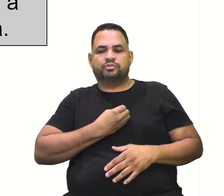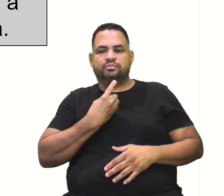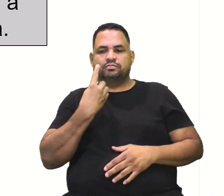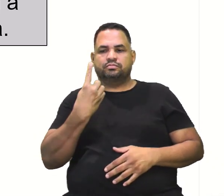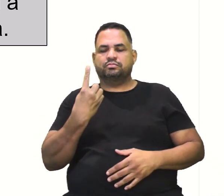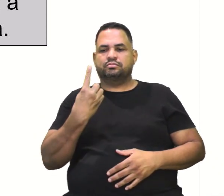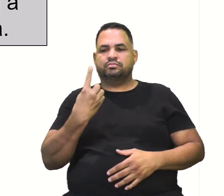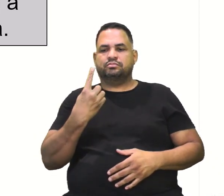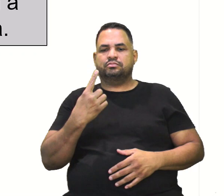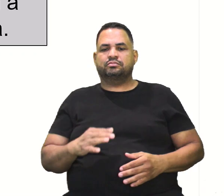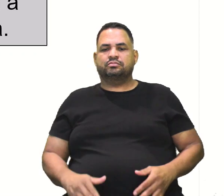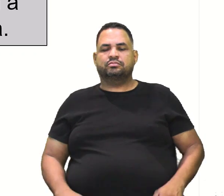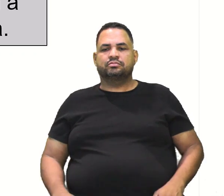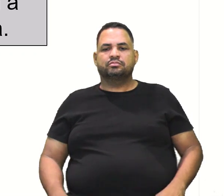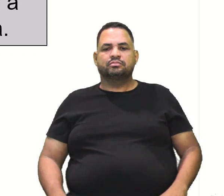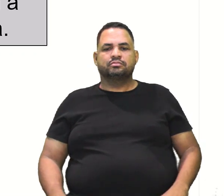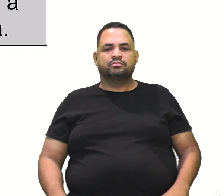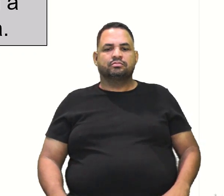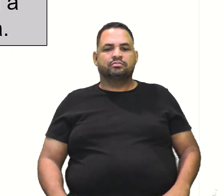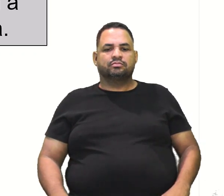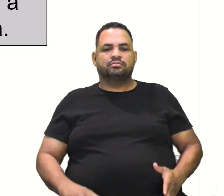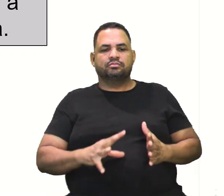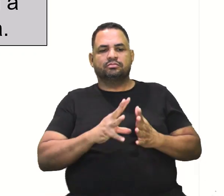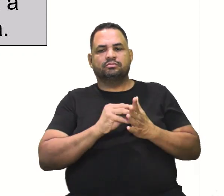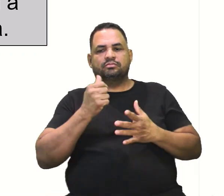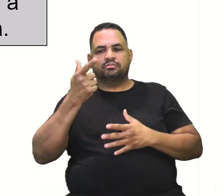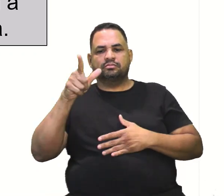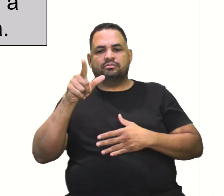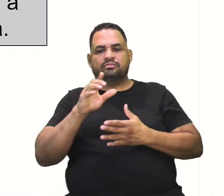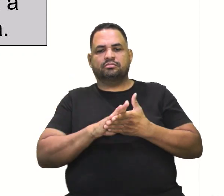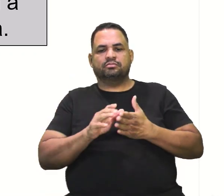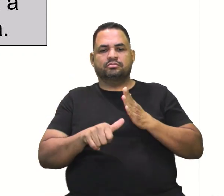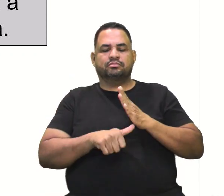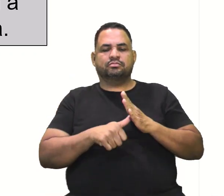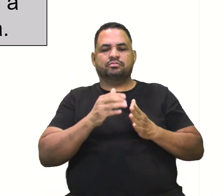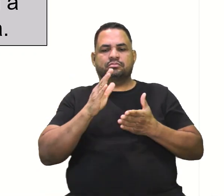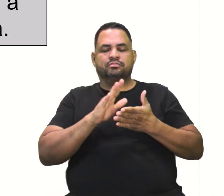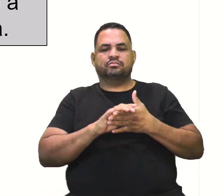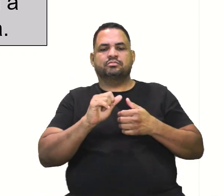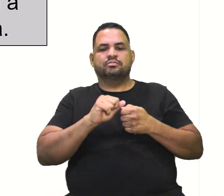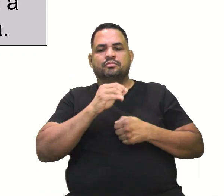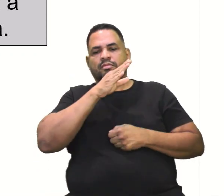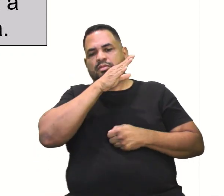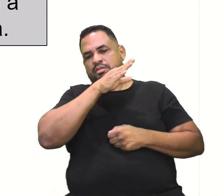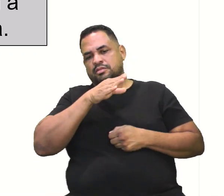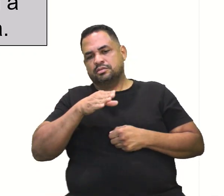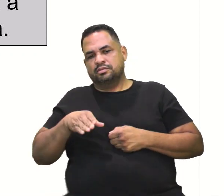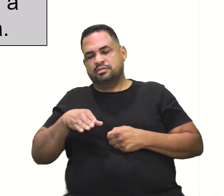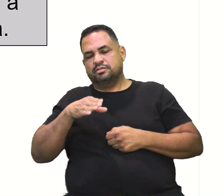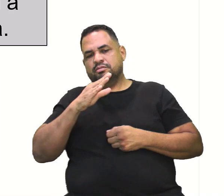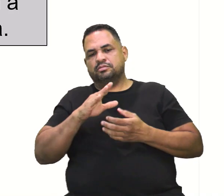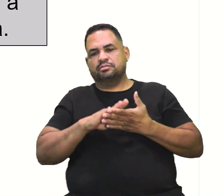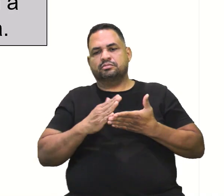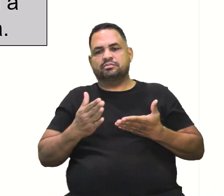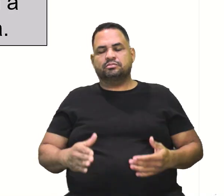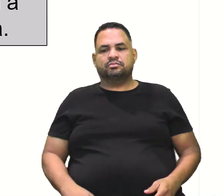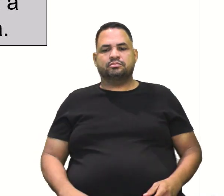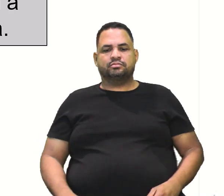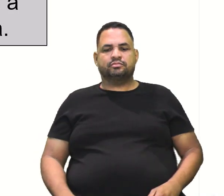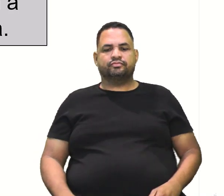de 1. E aí, claro, né? Copia, repete as duas primeiras colunas, faz a diagonal principal menos